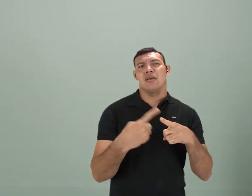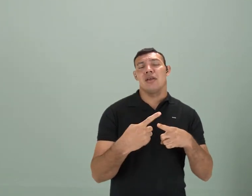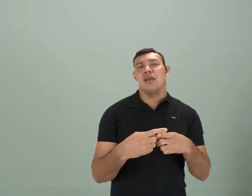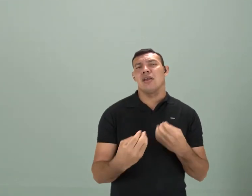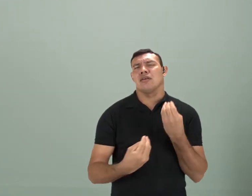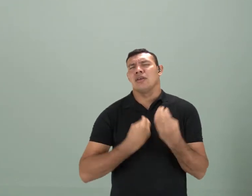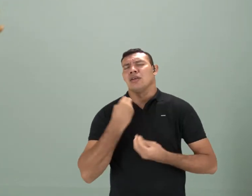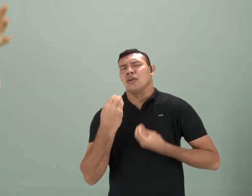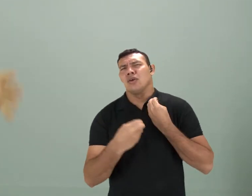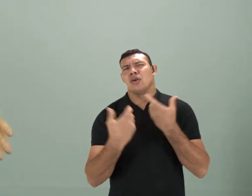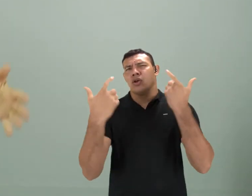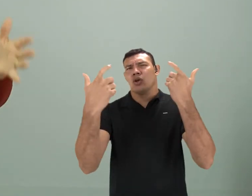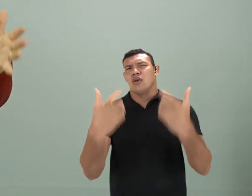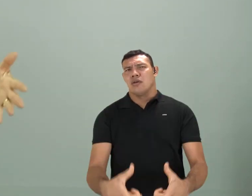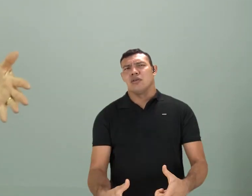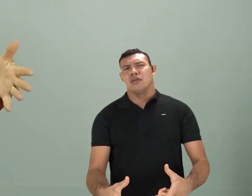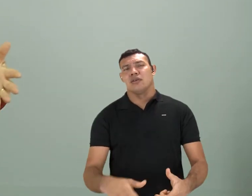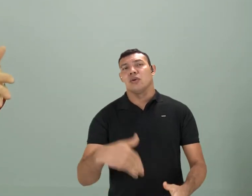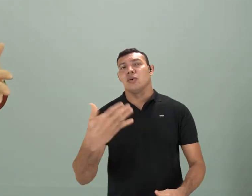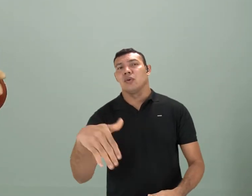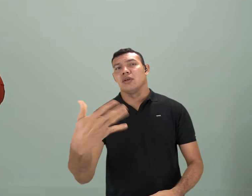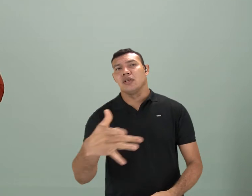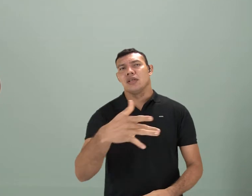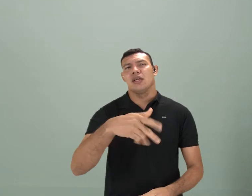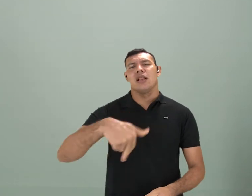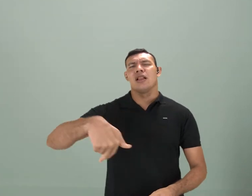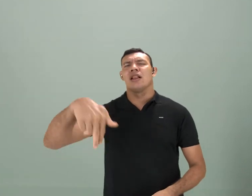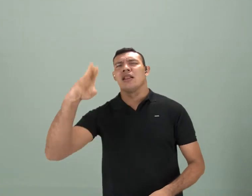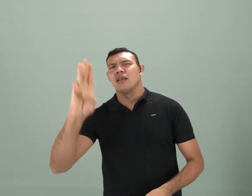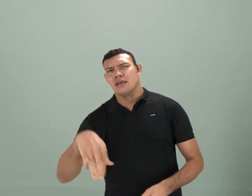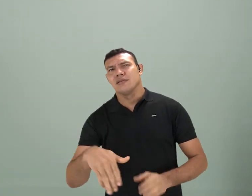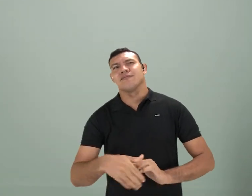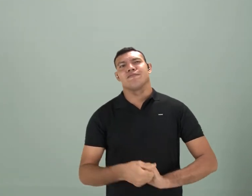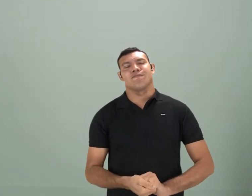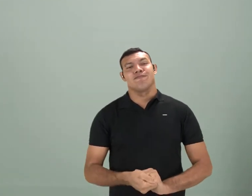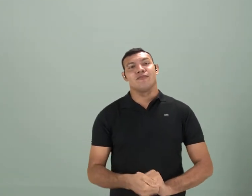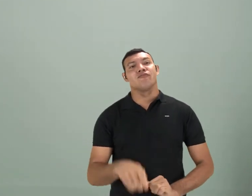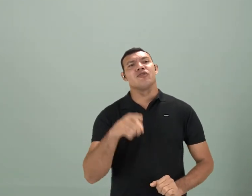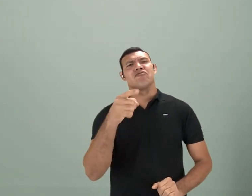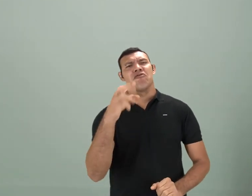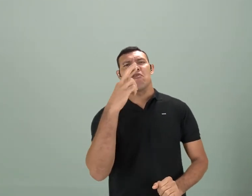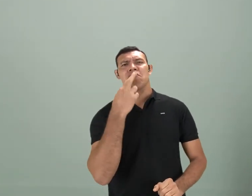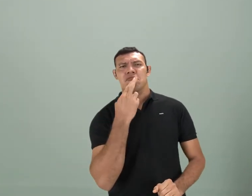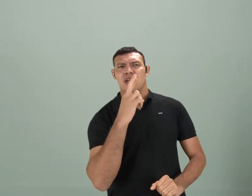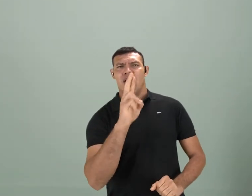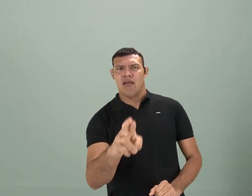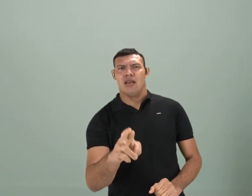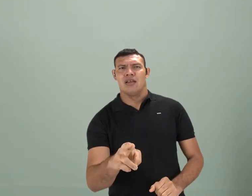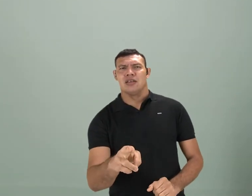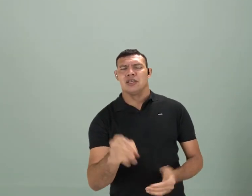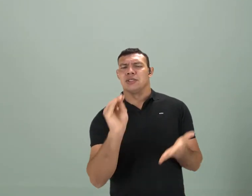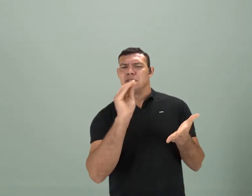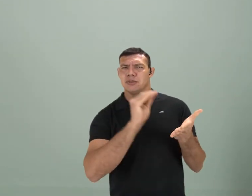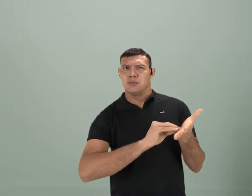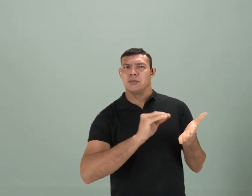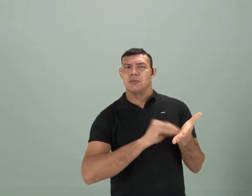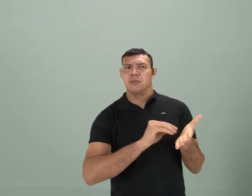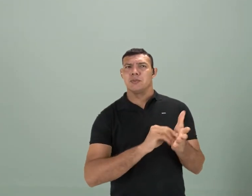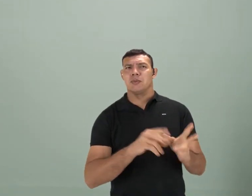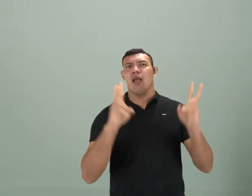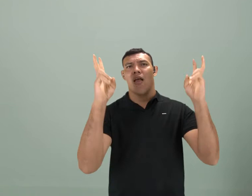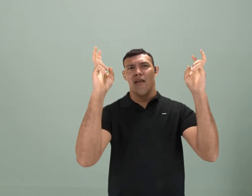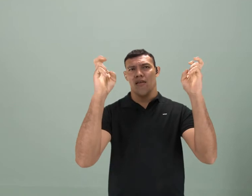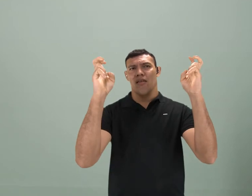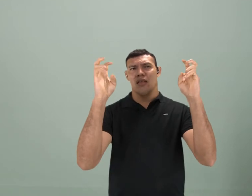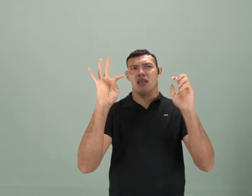onde, por quê e quem, né? Então, você respondendo isso aí, colocando o título sobre o